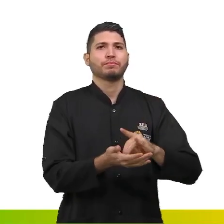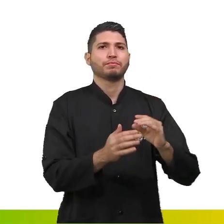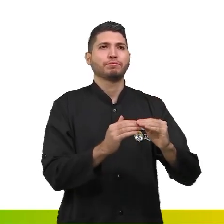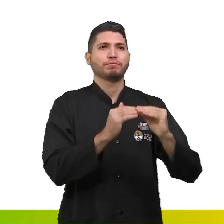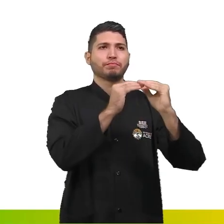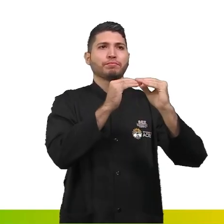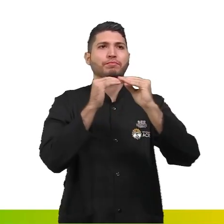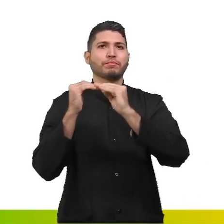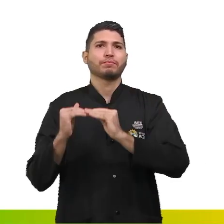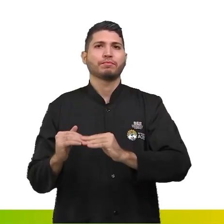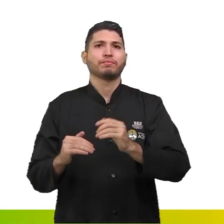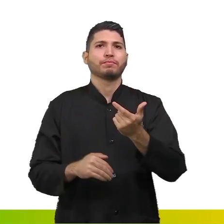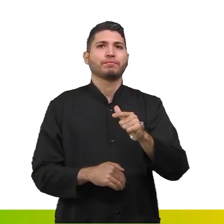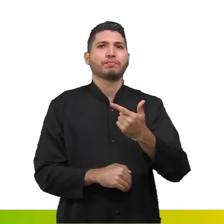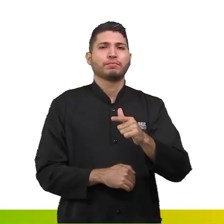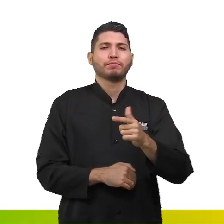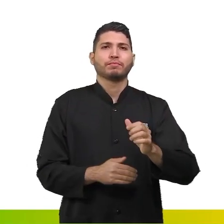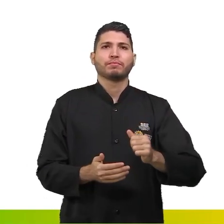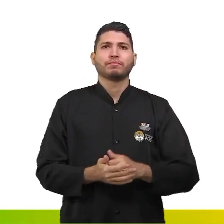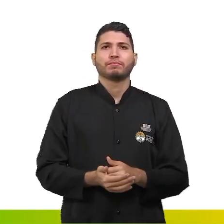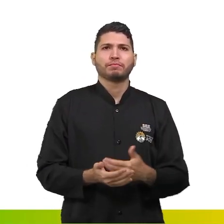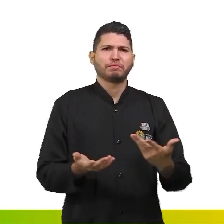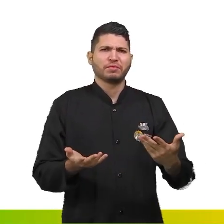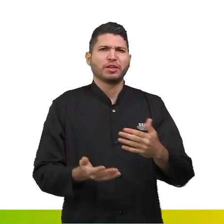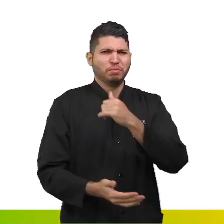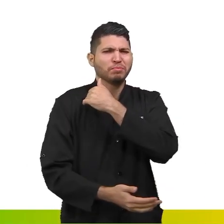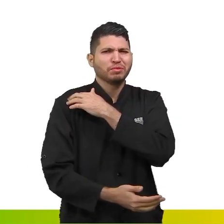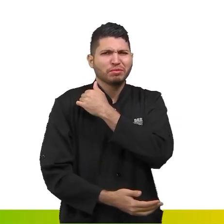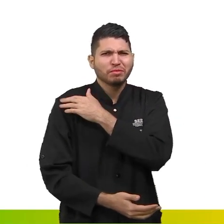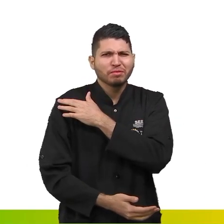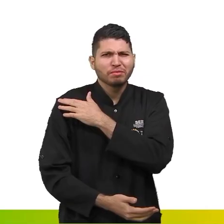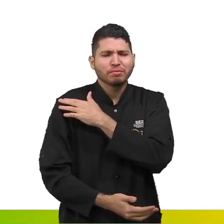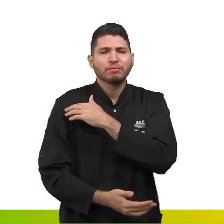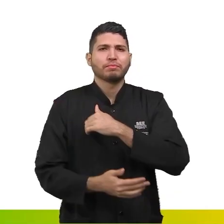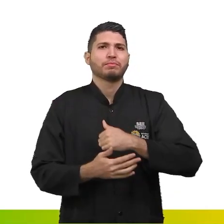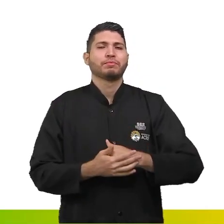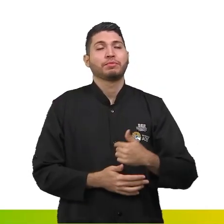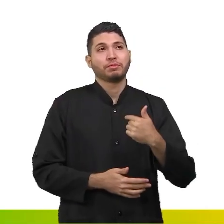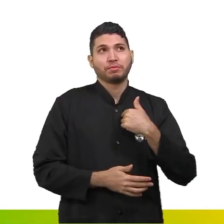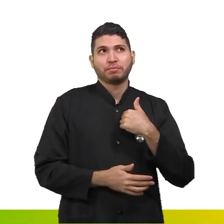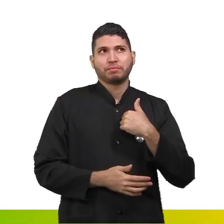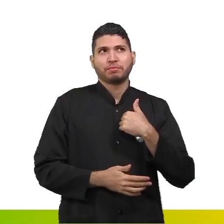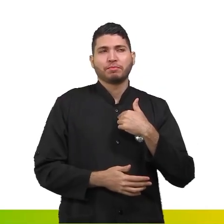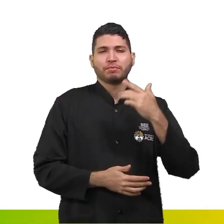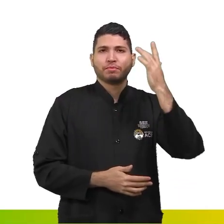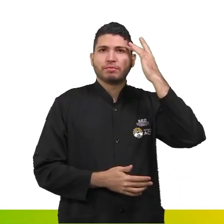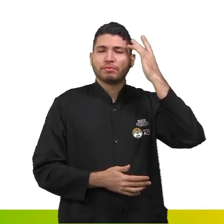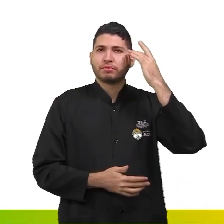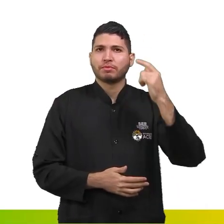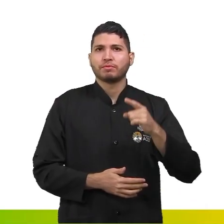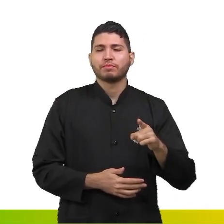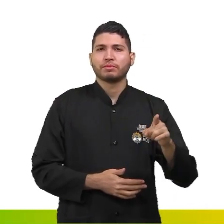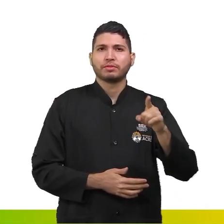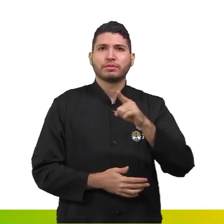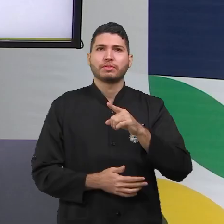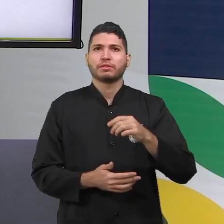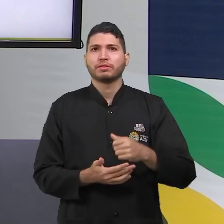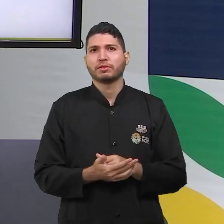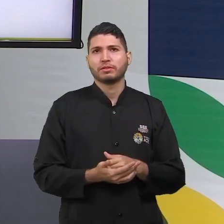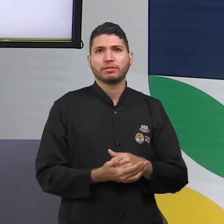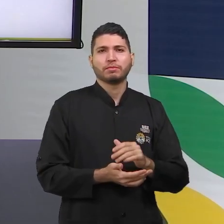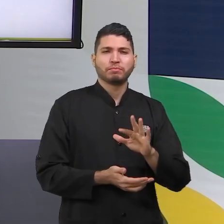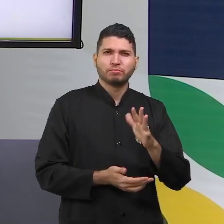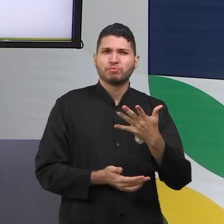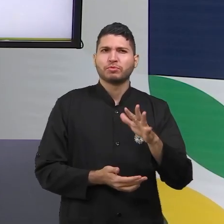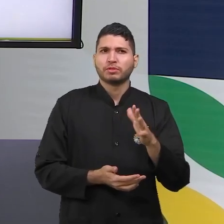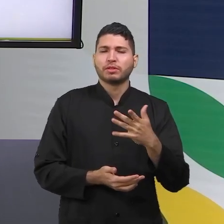nem inferior. Então, isso seria o preconceito? Creio eu que já seja possível você ter uma ideia